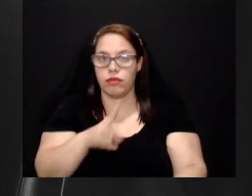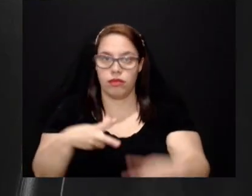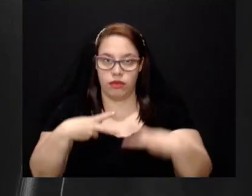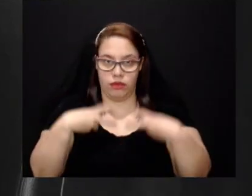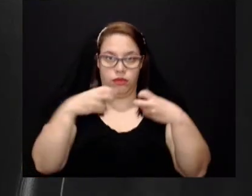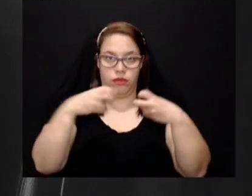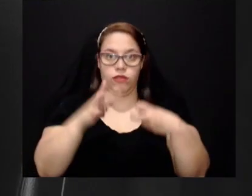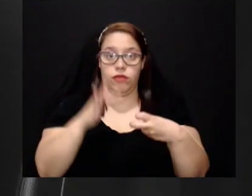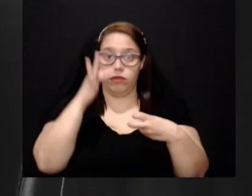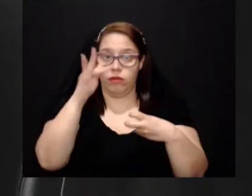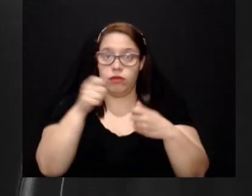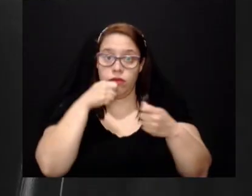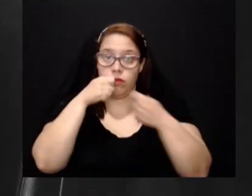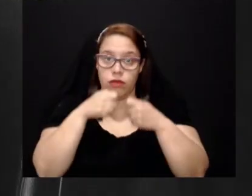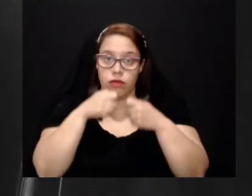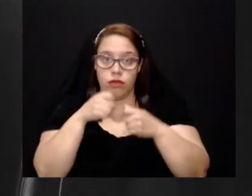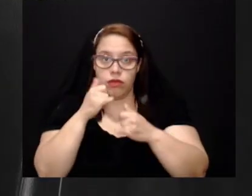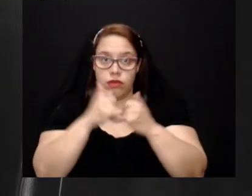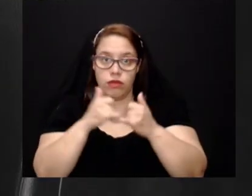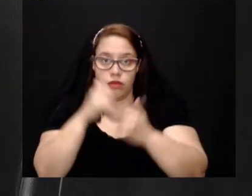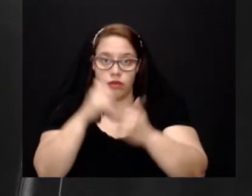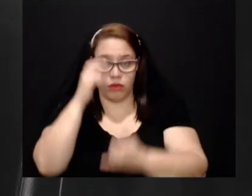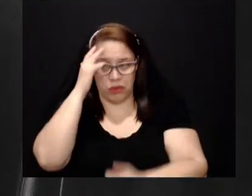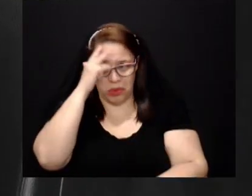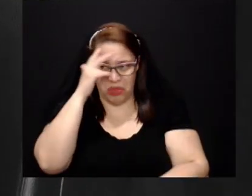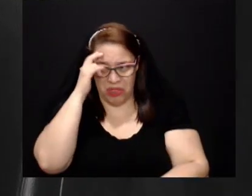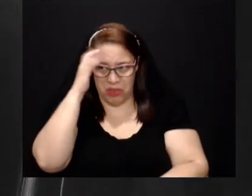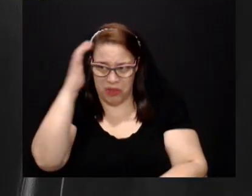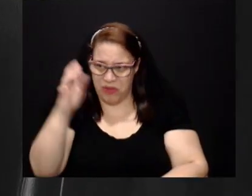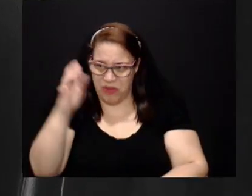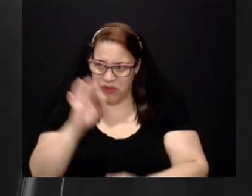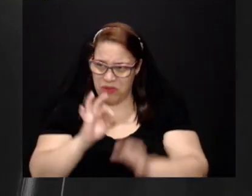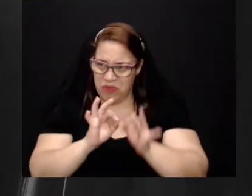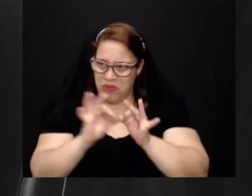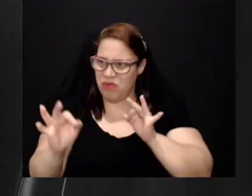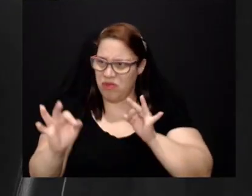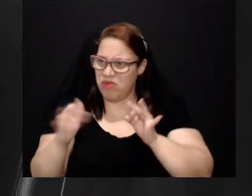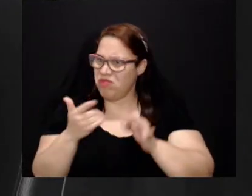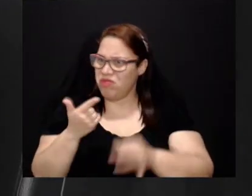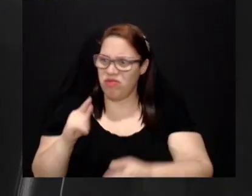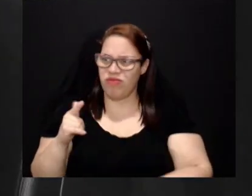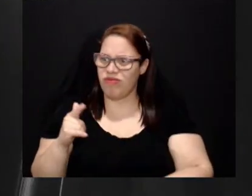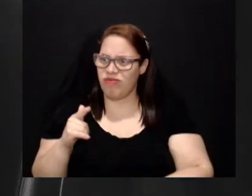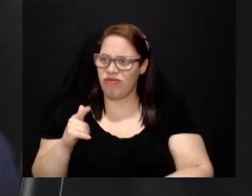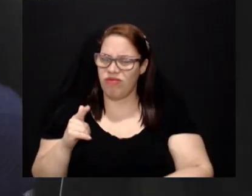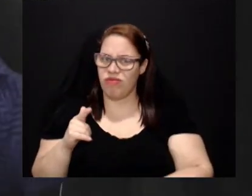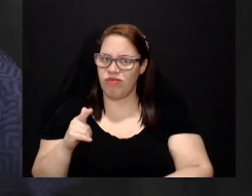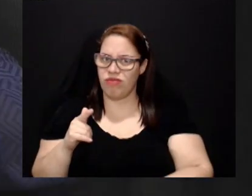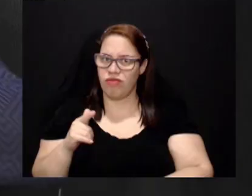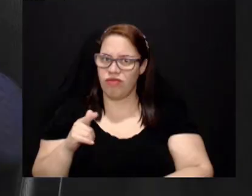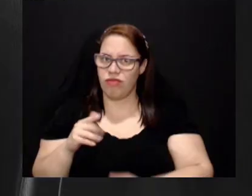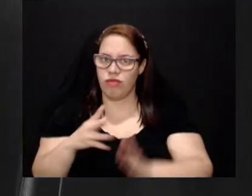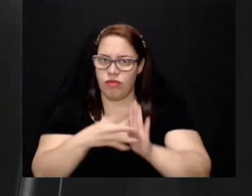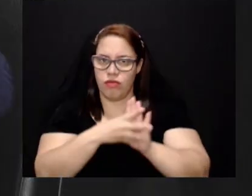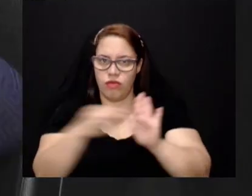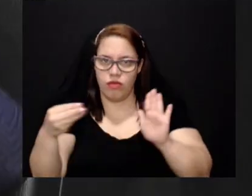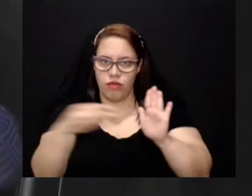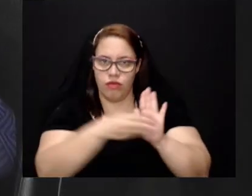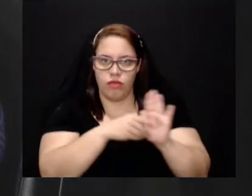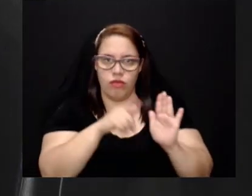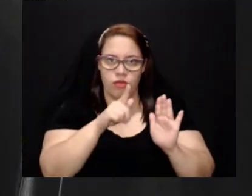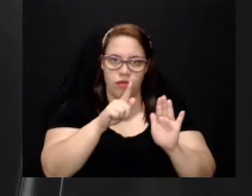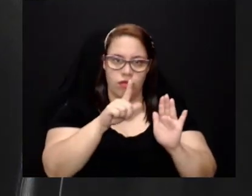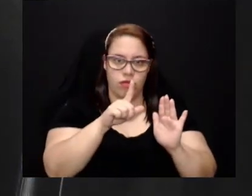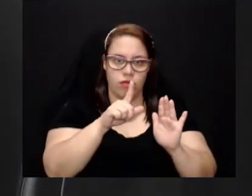jornalista, porque parecia um sonho muito distante. Até porque a gente não tem muitos por onde se espelhar, né? Você tinha a Glória Maria na Globo, aquela